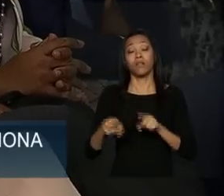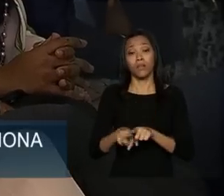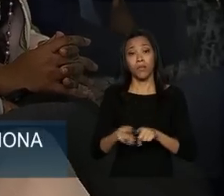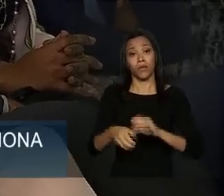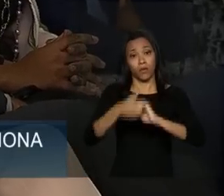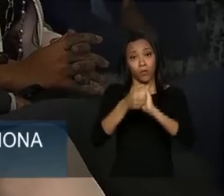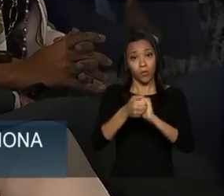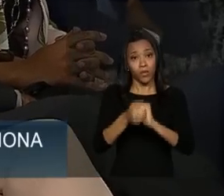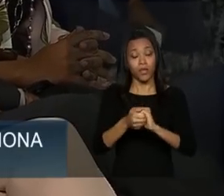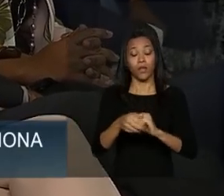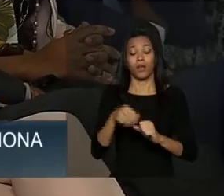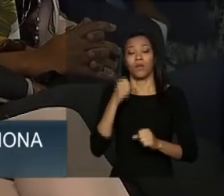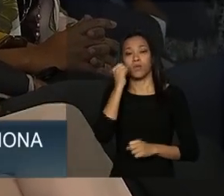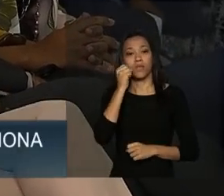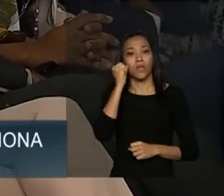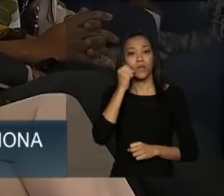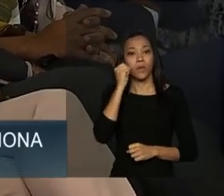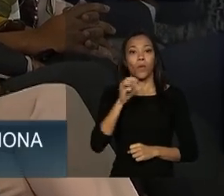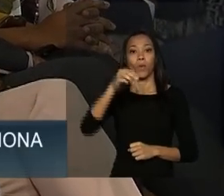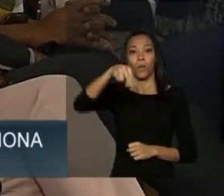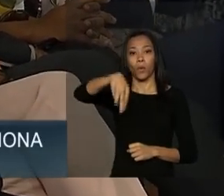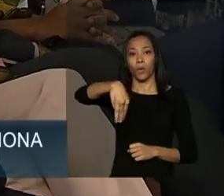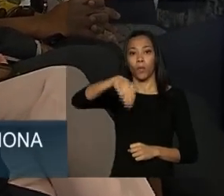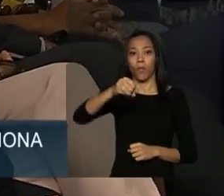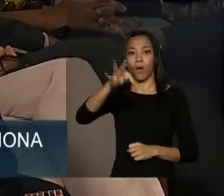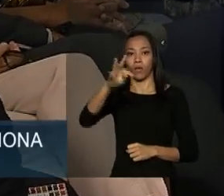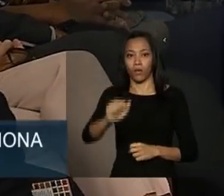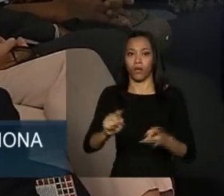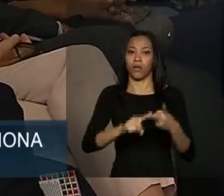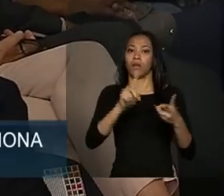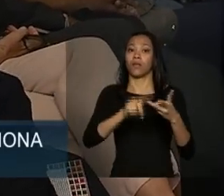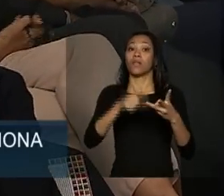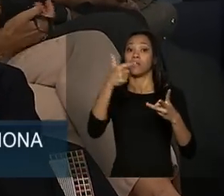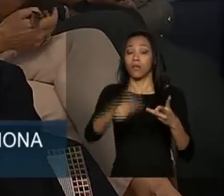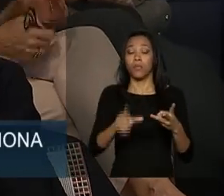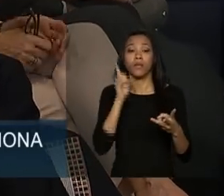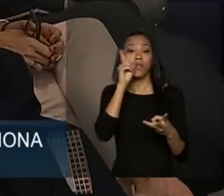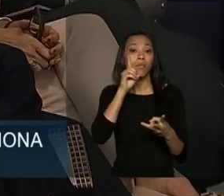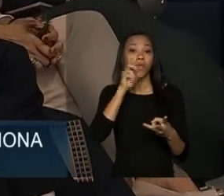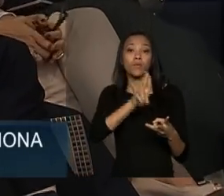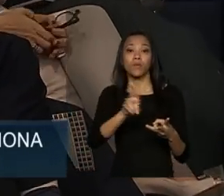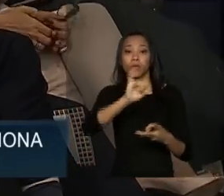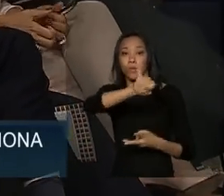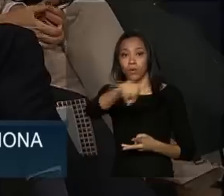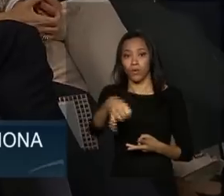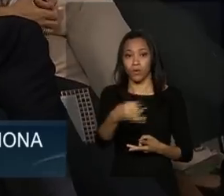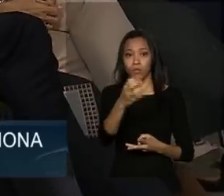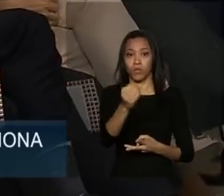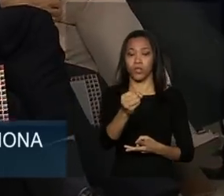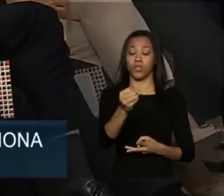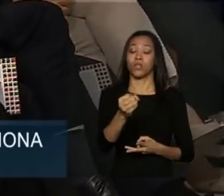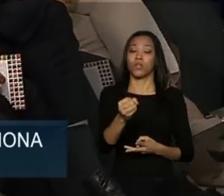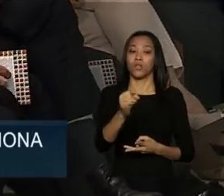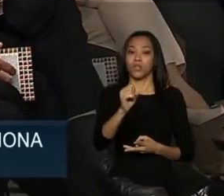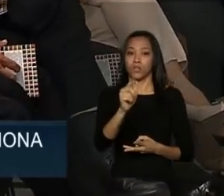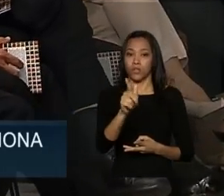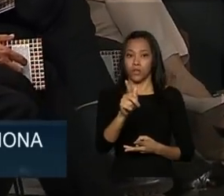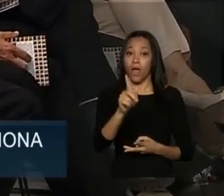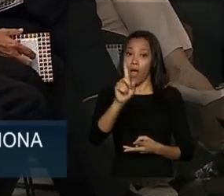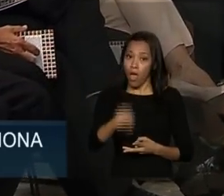senador Teomário Mota. Cumprimento o deputado José Guimarães, líder na Câmara dos